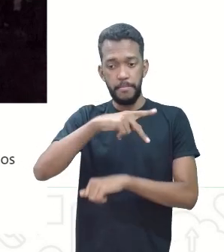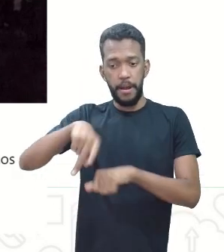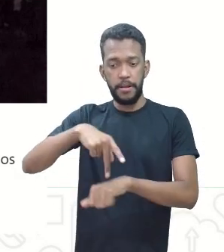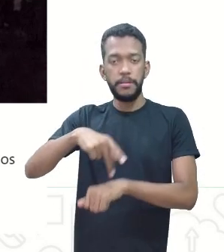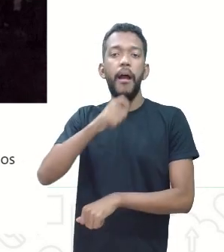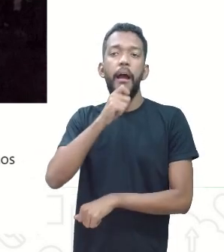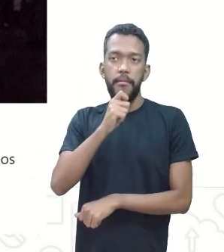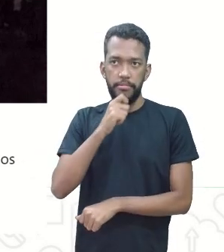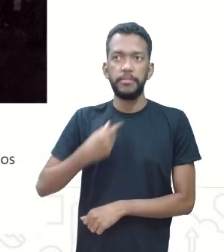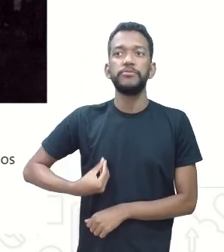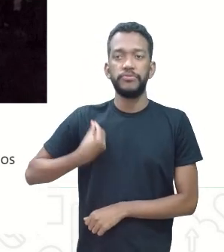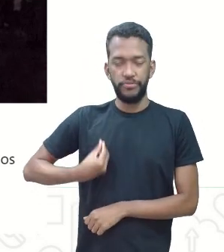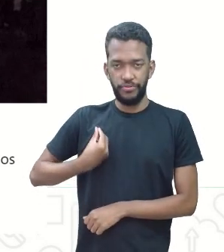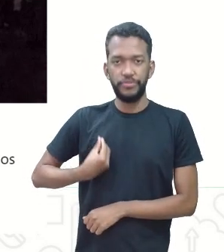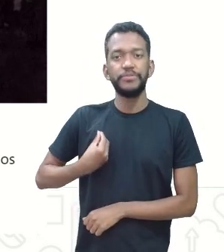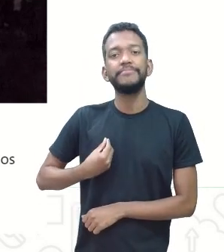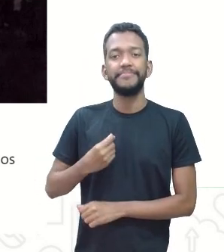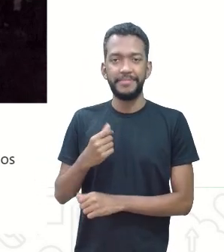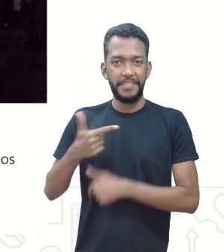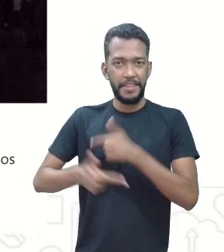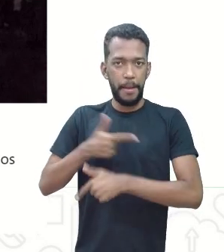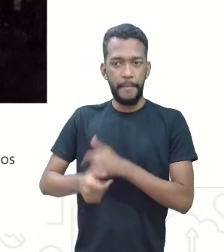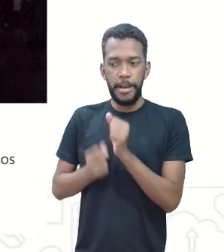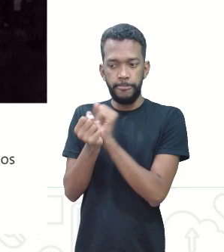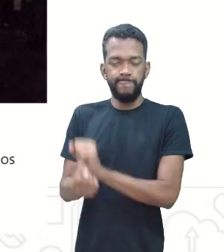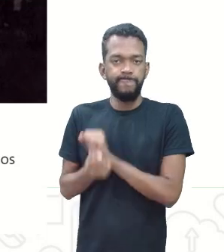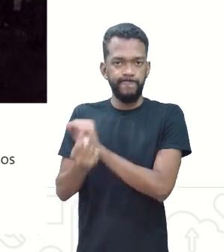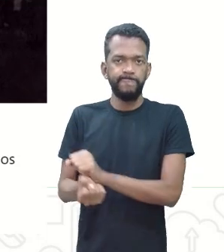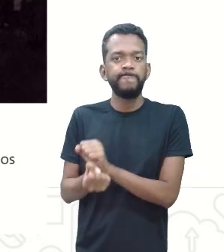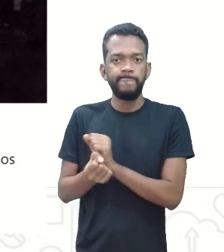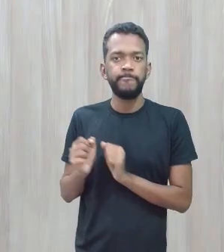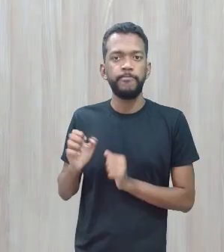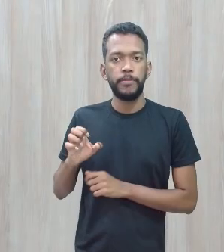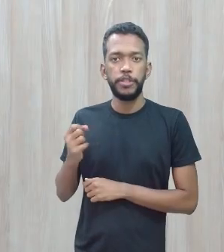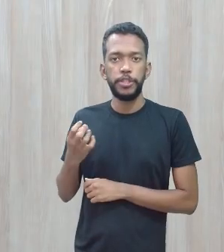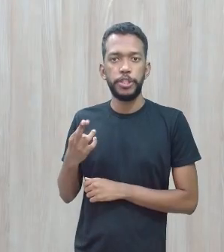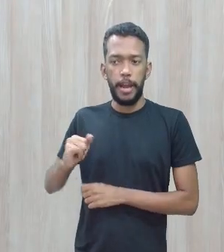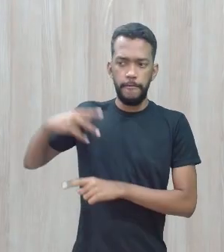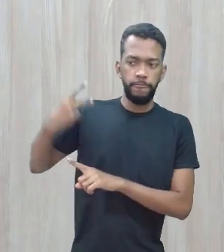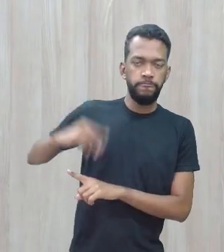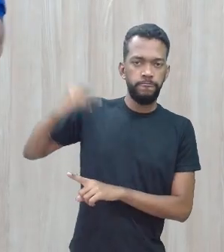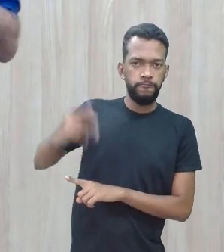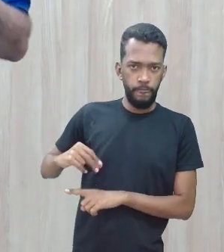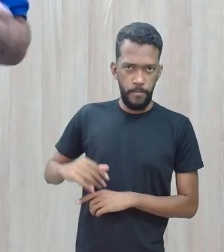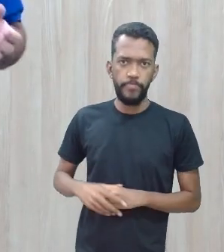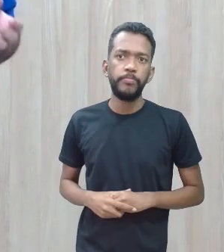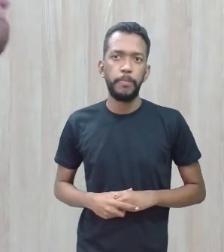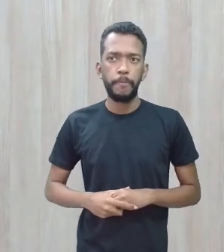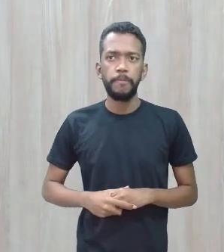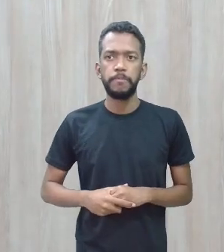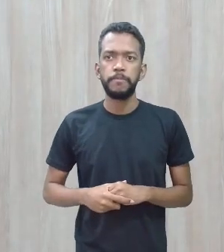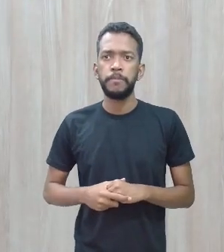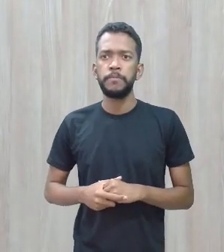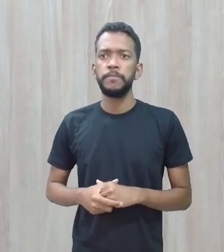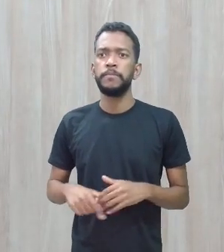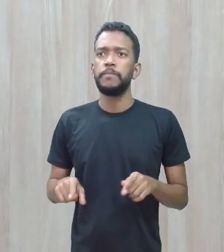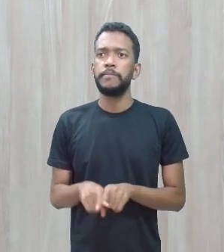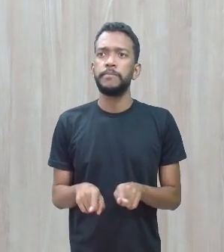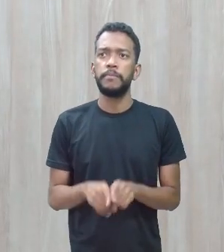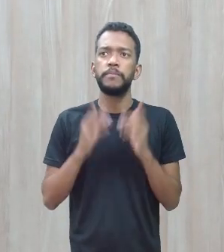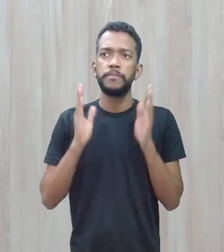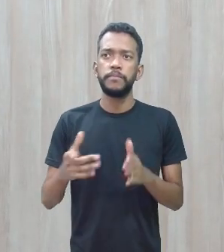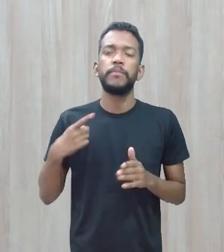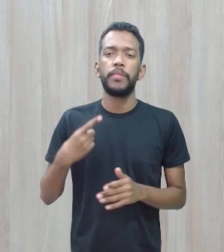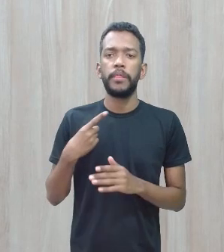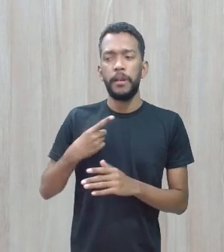trabalho escravo, né? E, em linhas gerais, a gente vai ver, a partir dessa